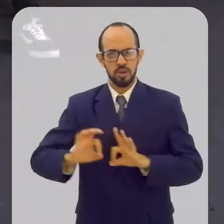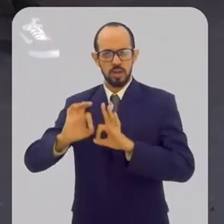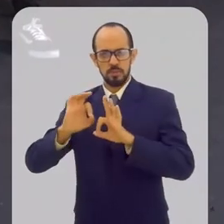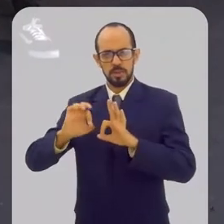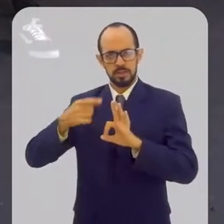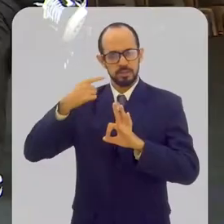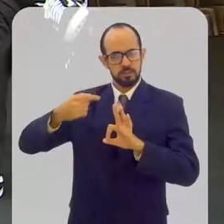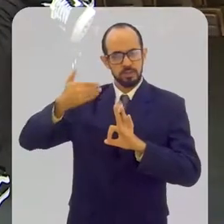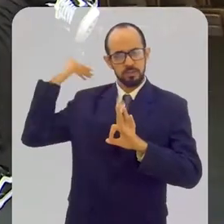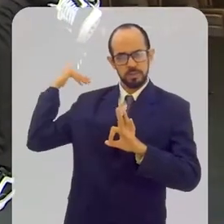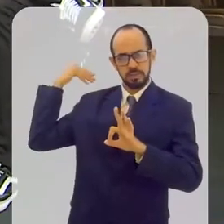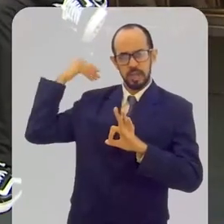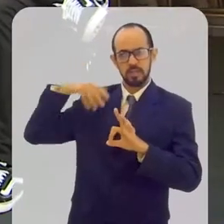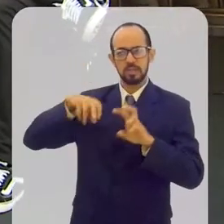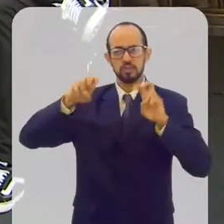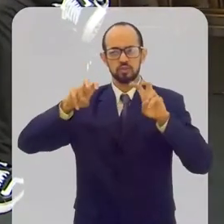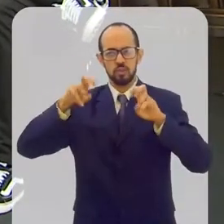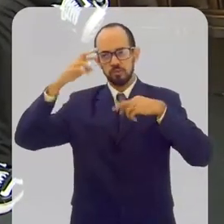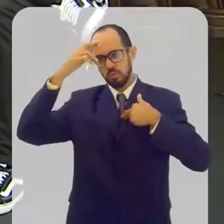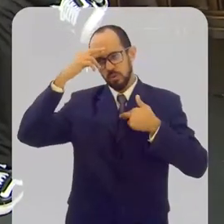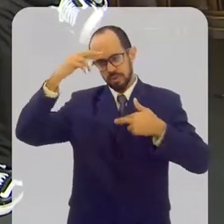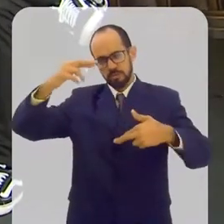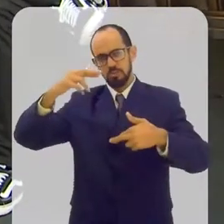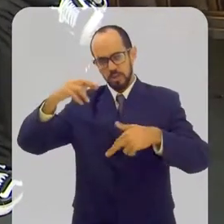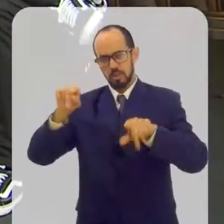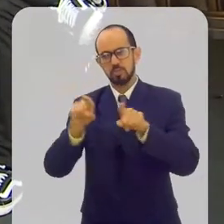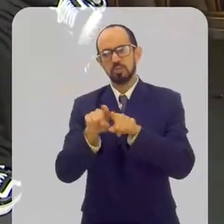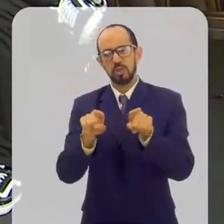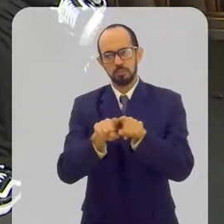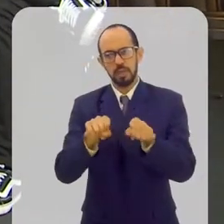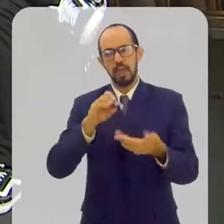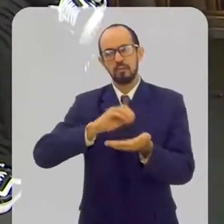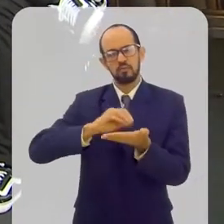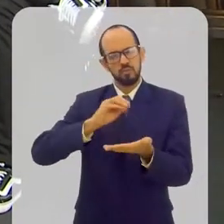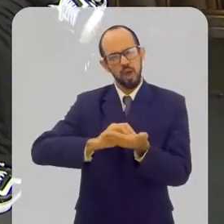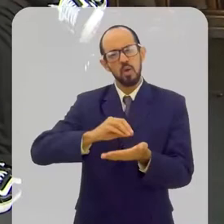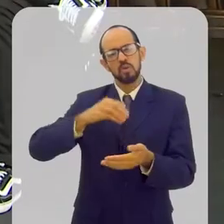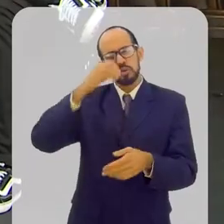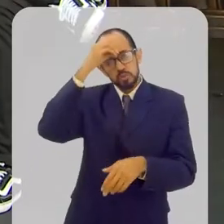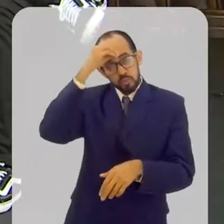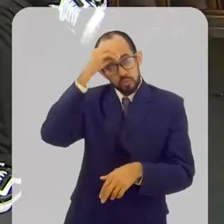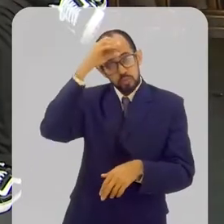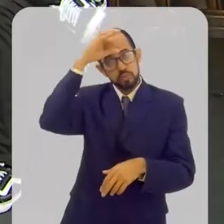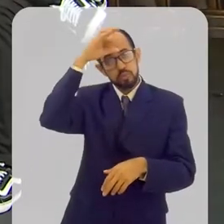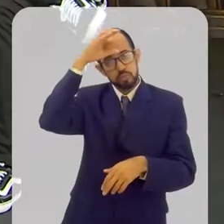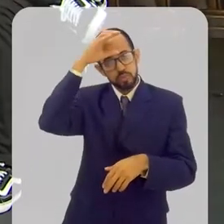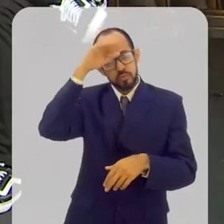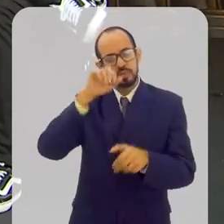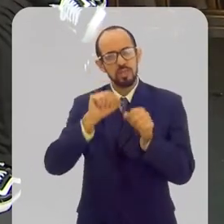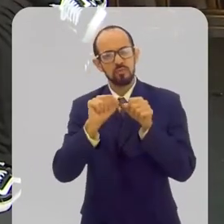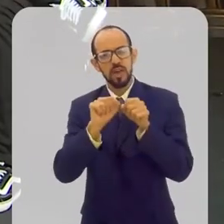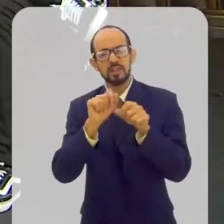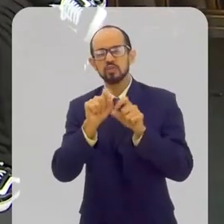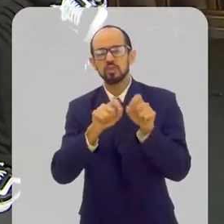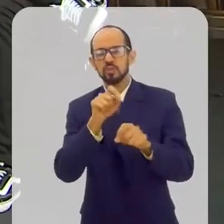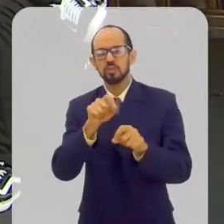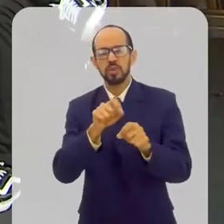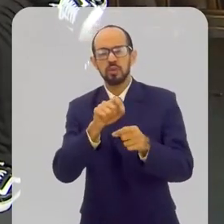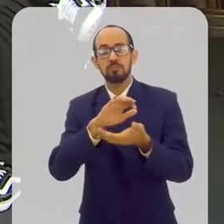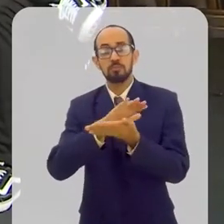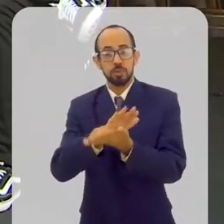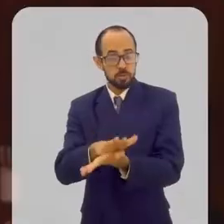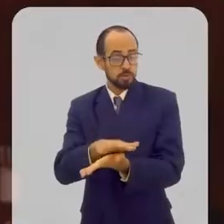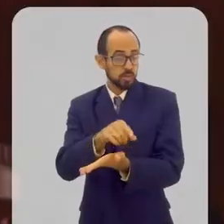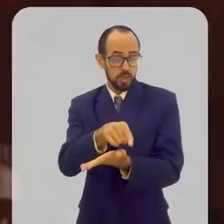sobre a questão do respeito, né? E a falta de conhecimento. Então, você acaba estereotipando coisas, né?